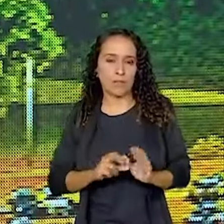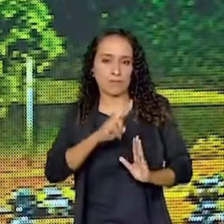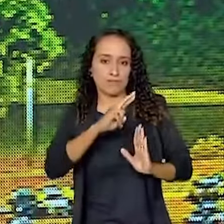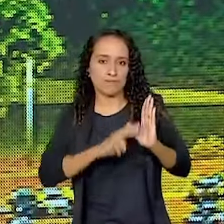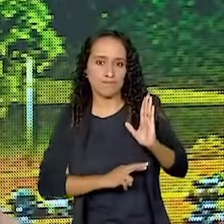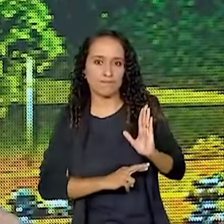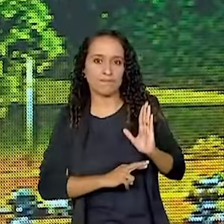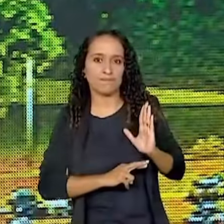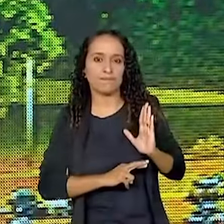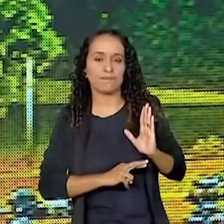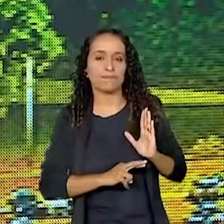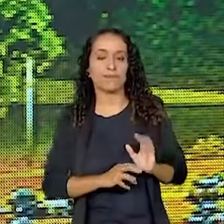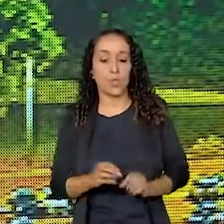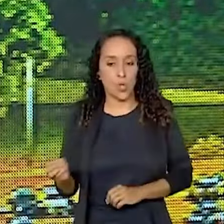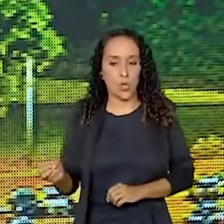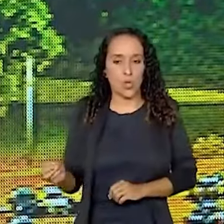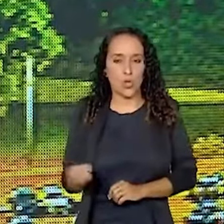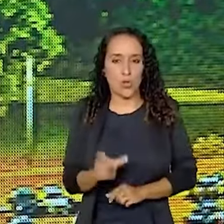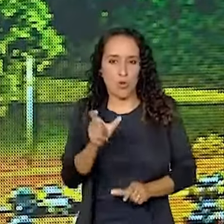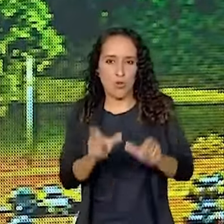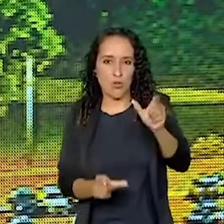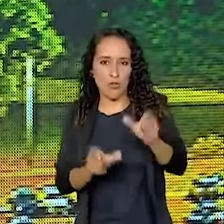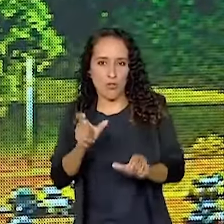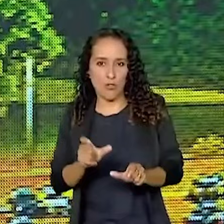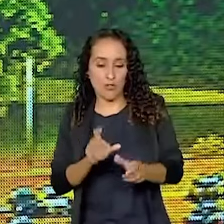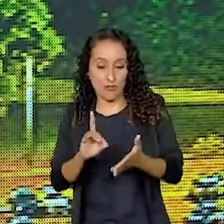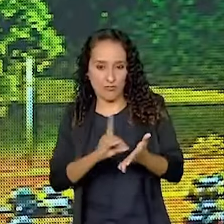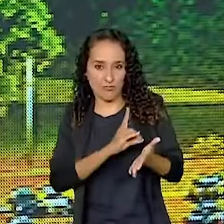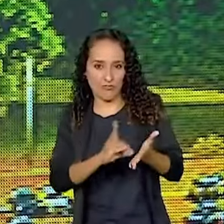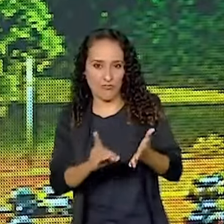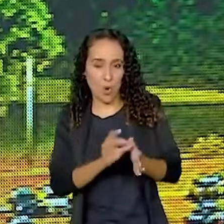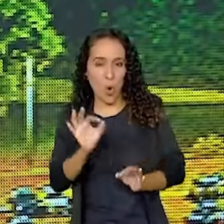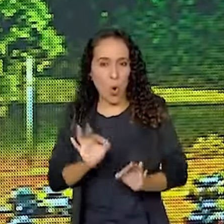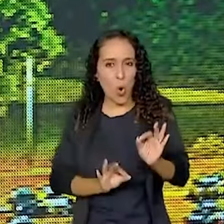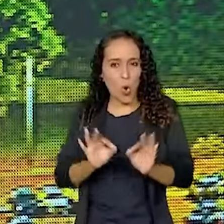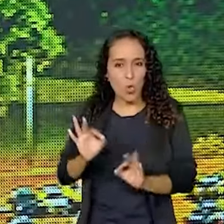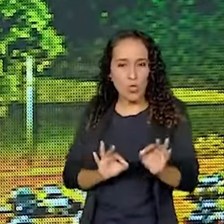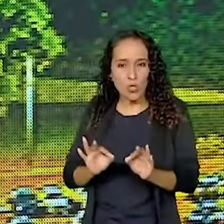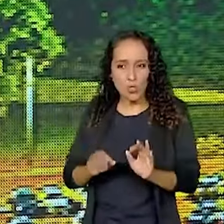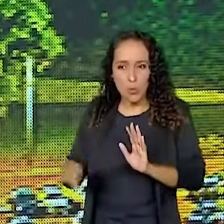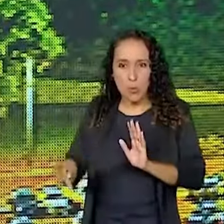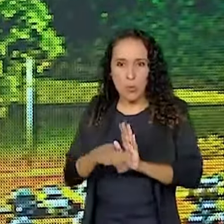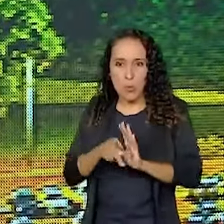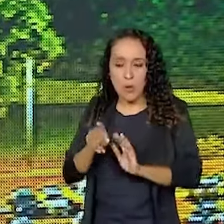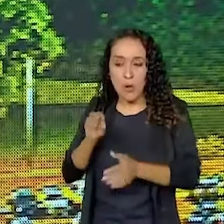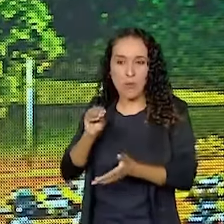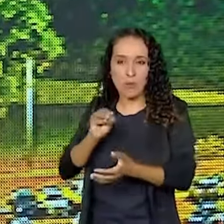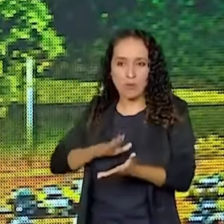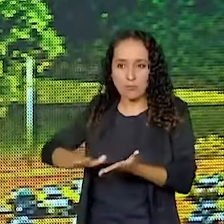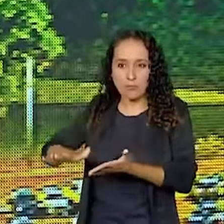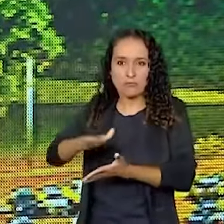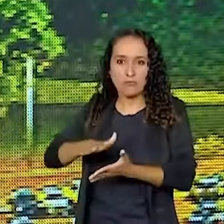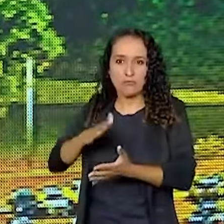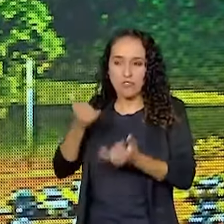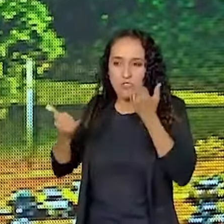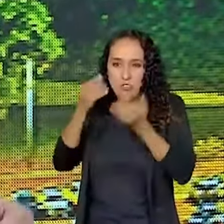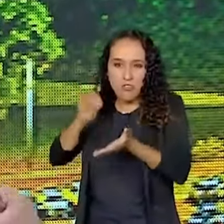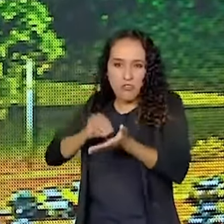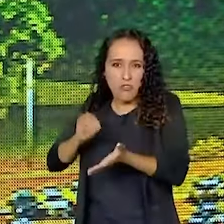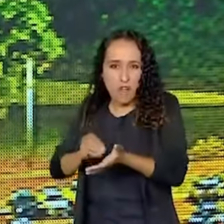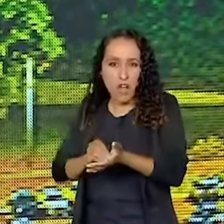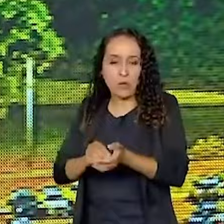regulamentação. E esse novo populismo digital organizou sua máquina de desinformação, com a criação